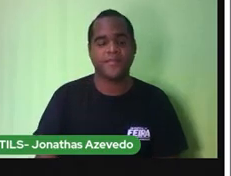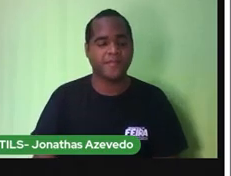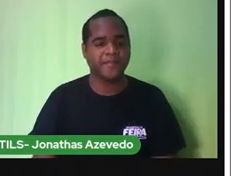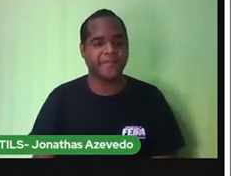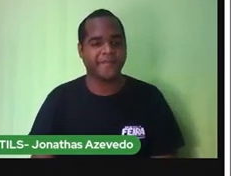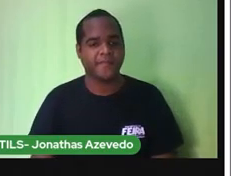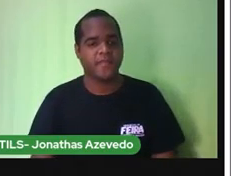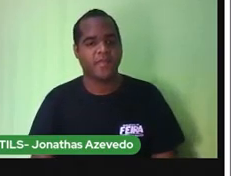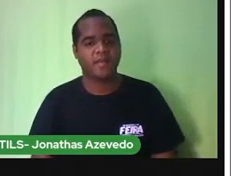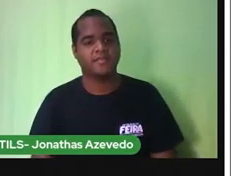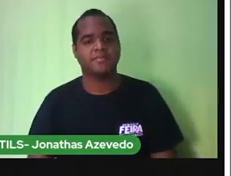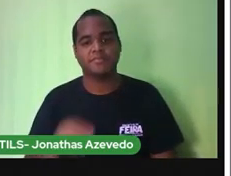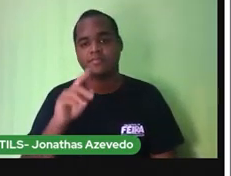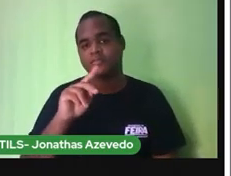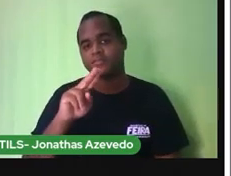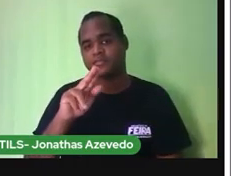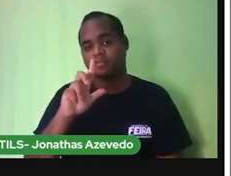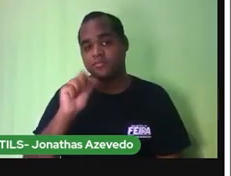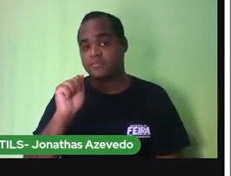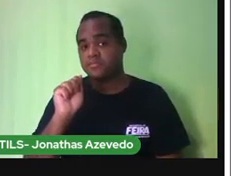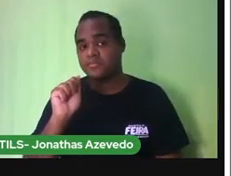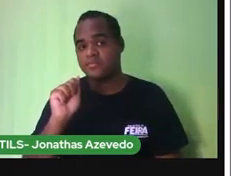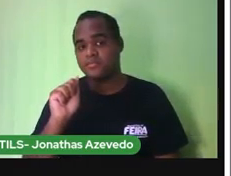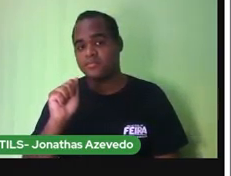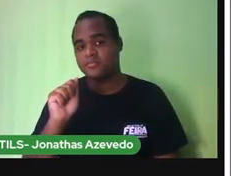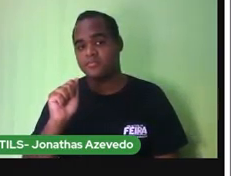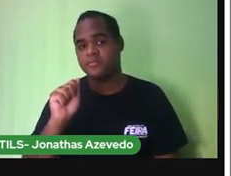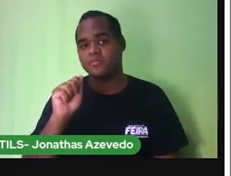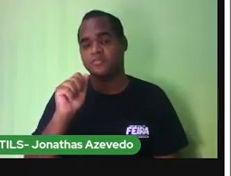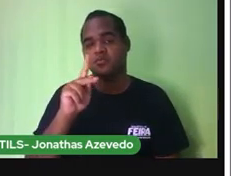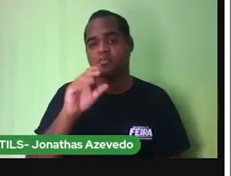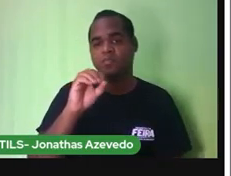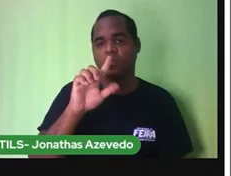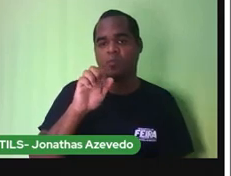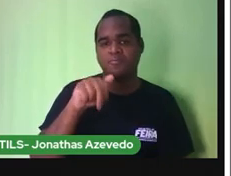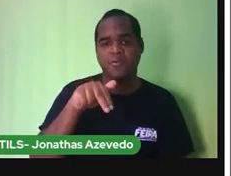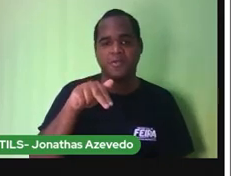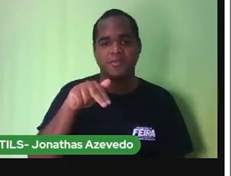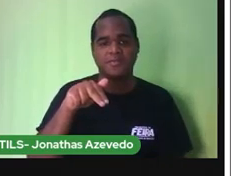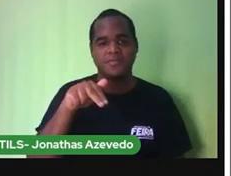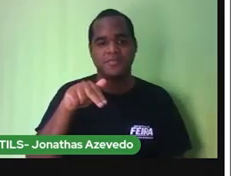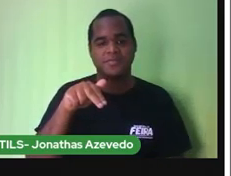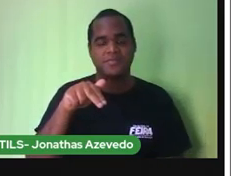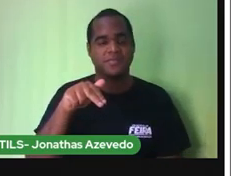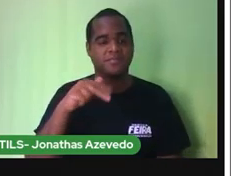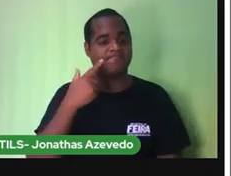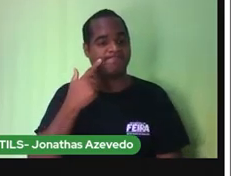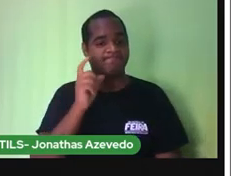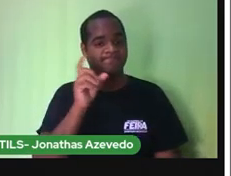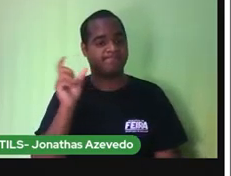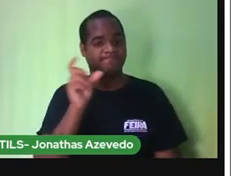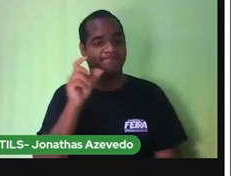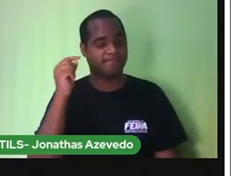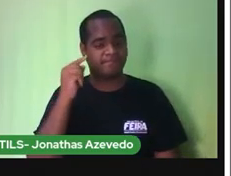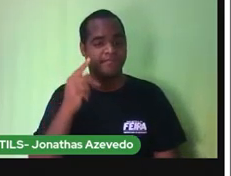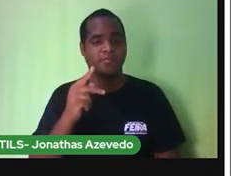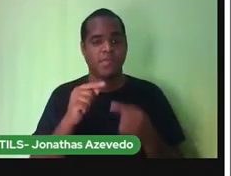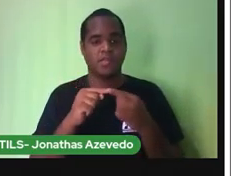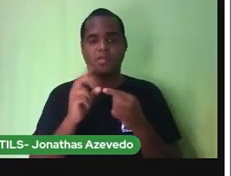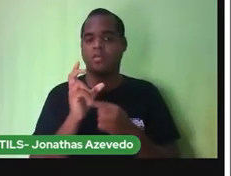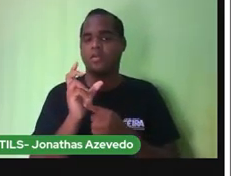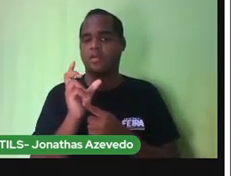a pulga pólen ó todas as palavrinhas tem a letra p e